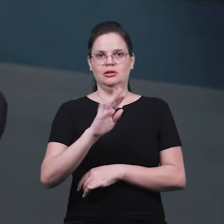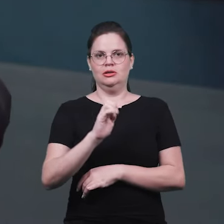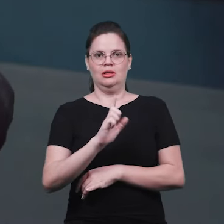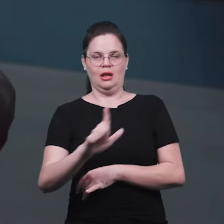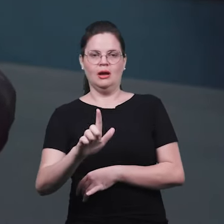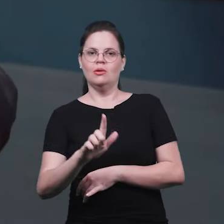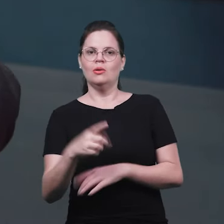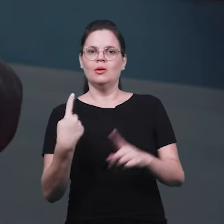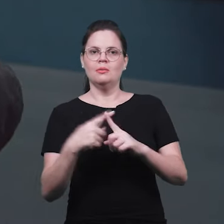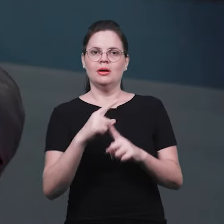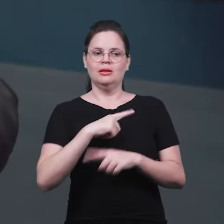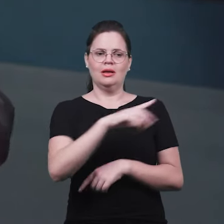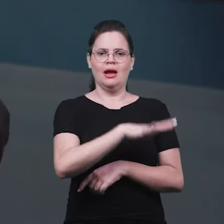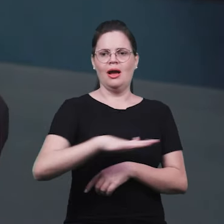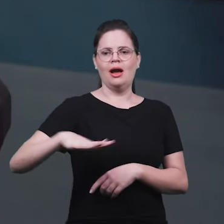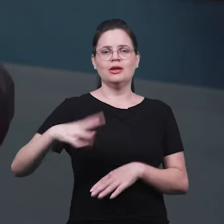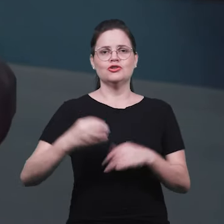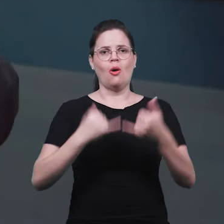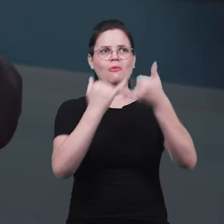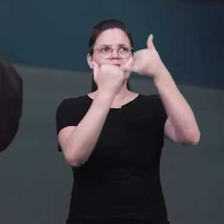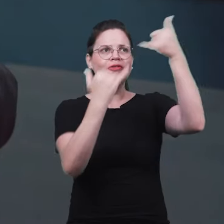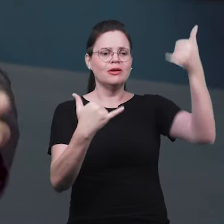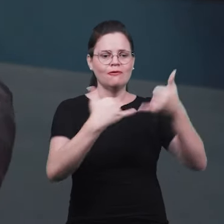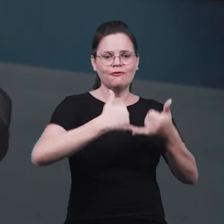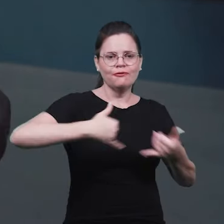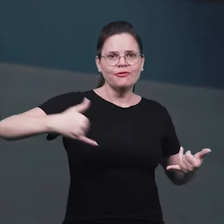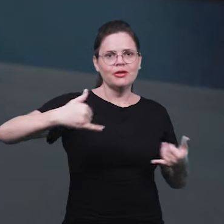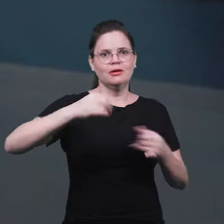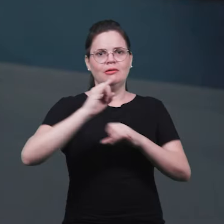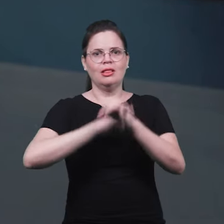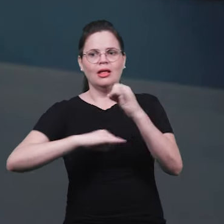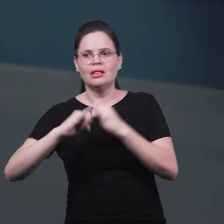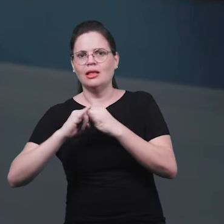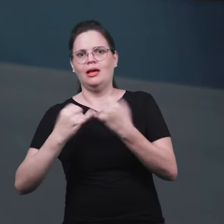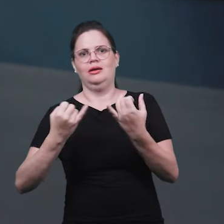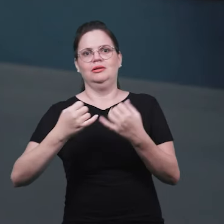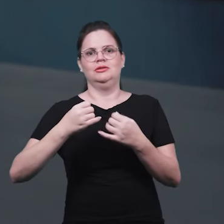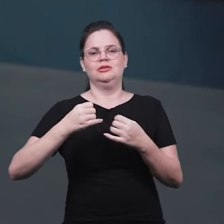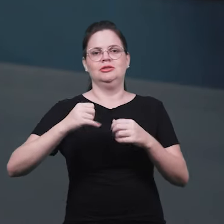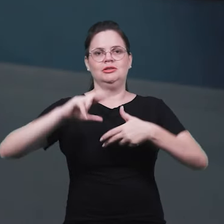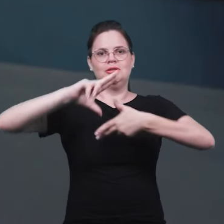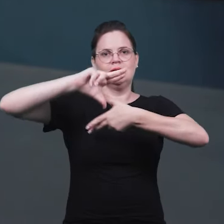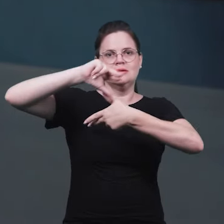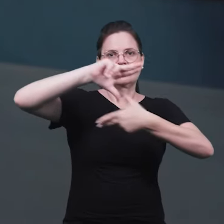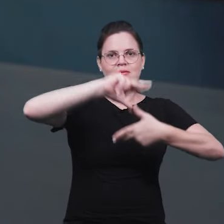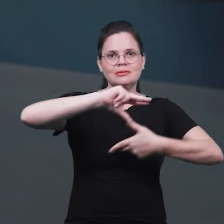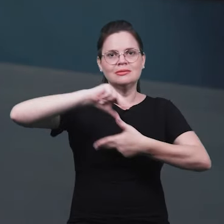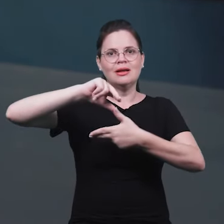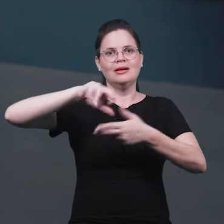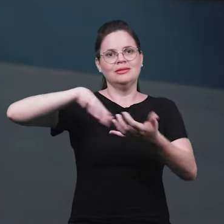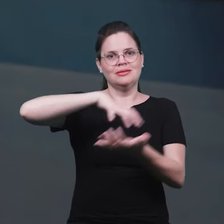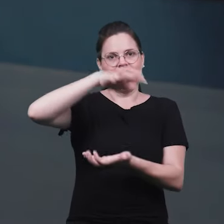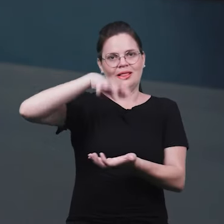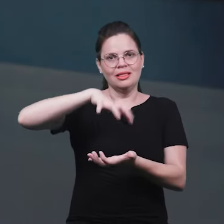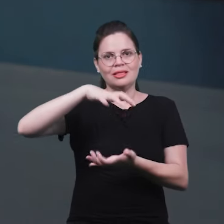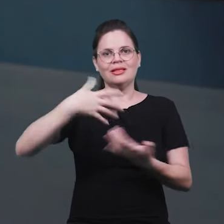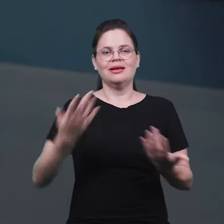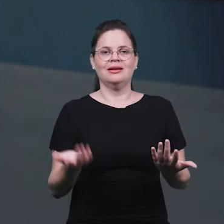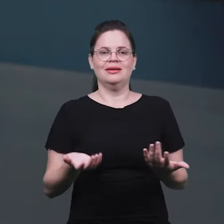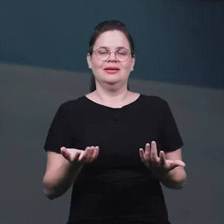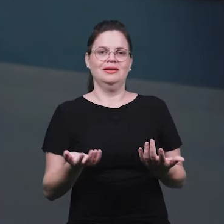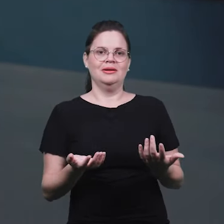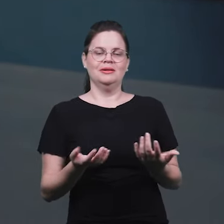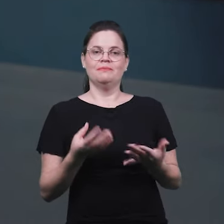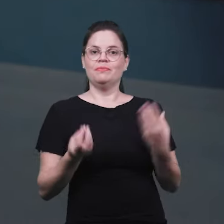ligados as áreas de fibra ótica, internet, satélite, né, que, como eu